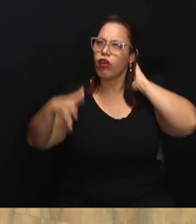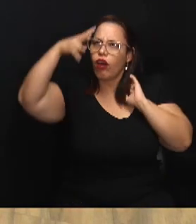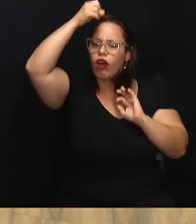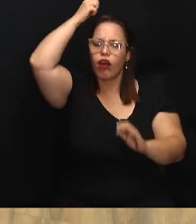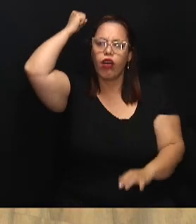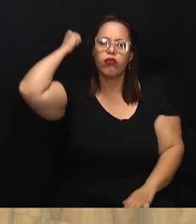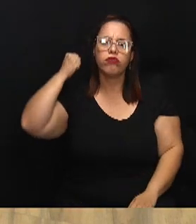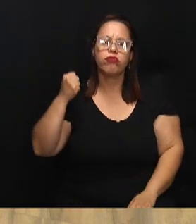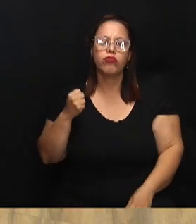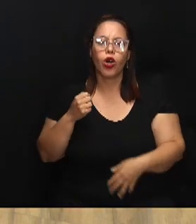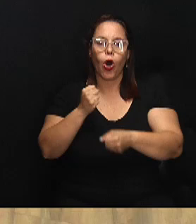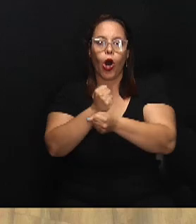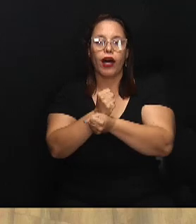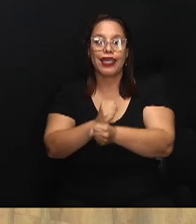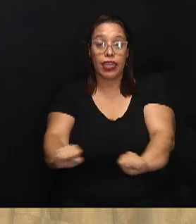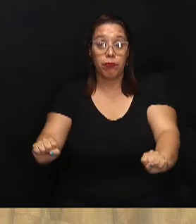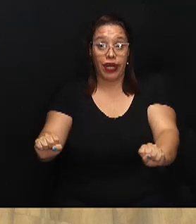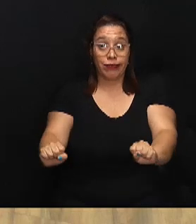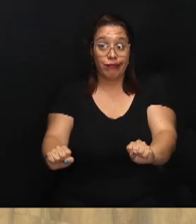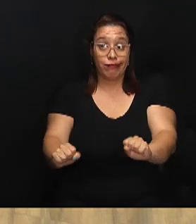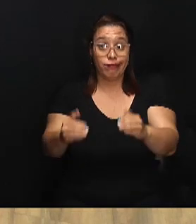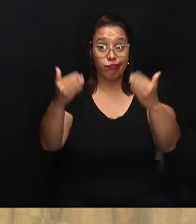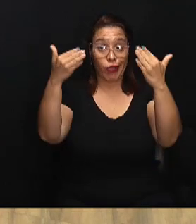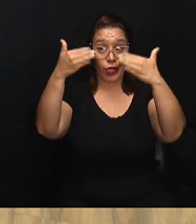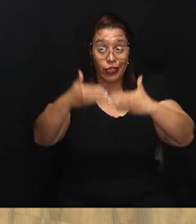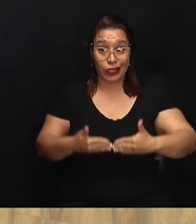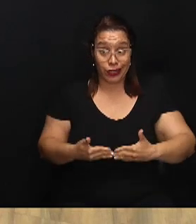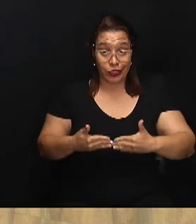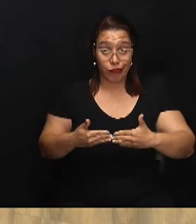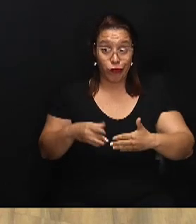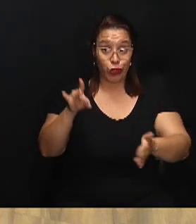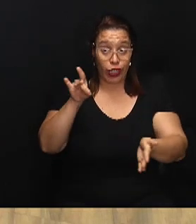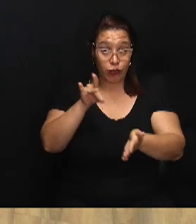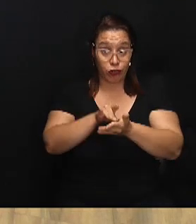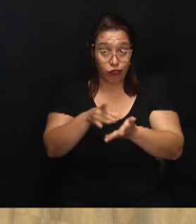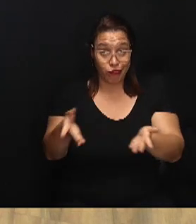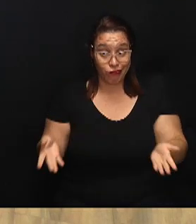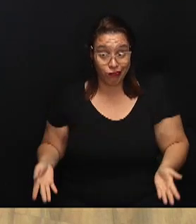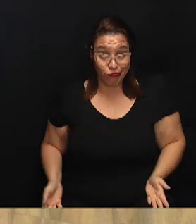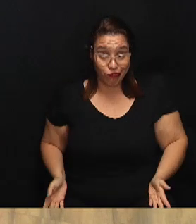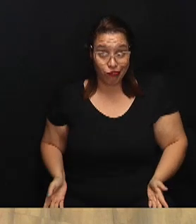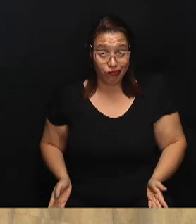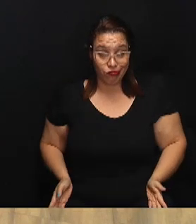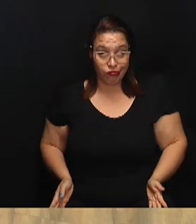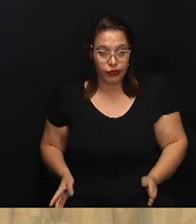derrubar muitos tabus? Sim. Eu acho que,